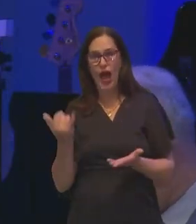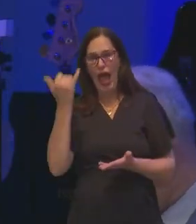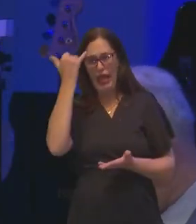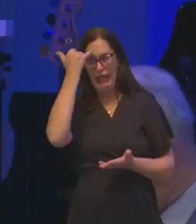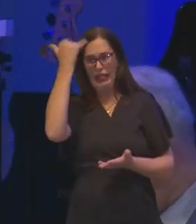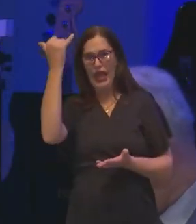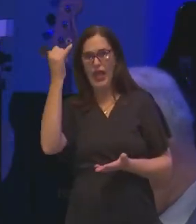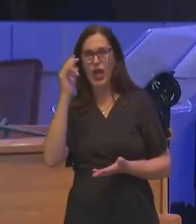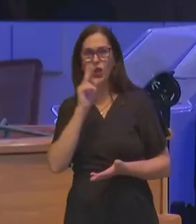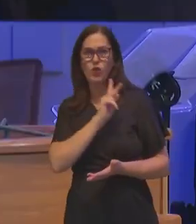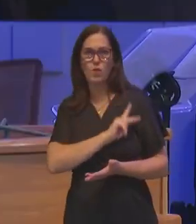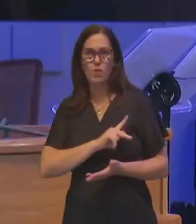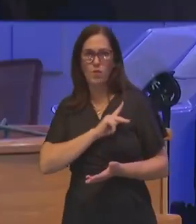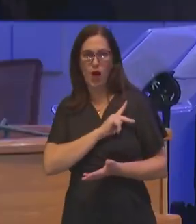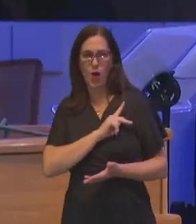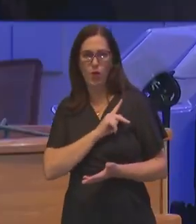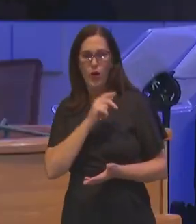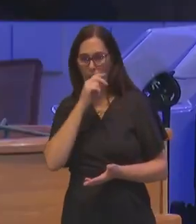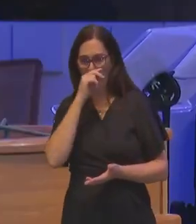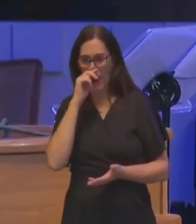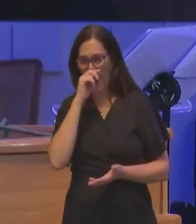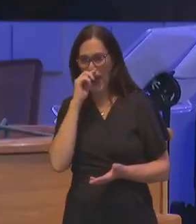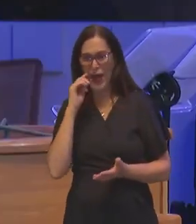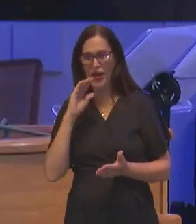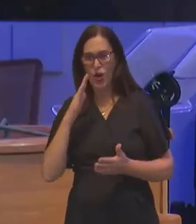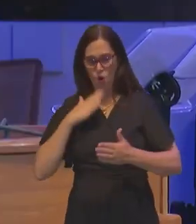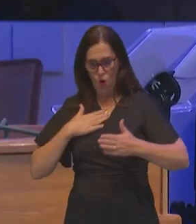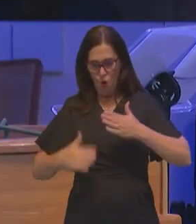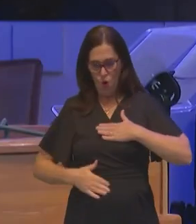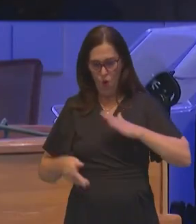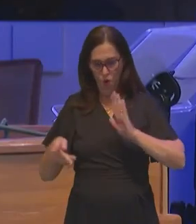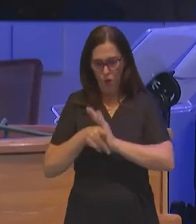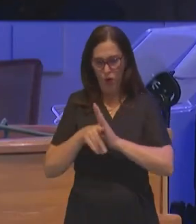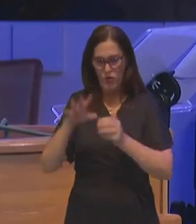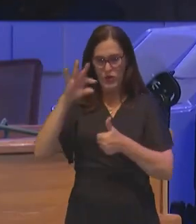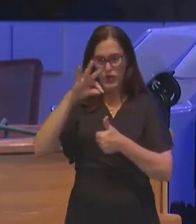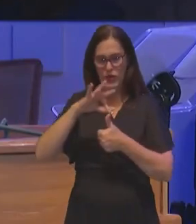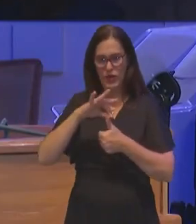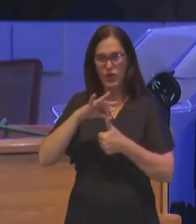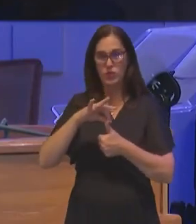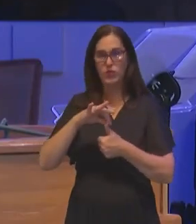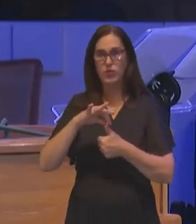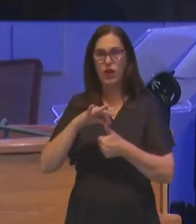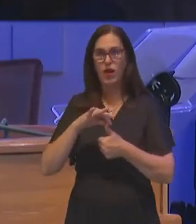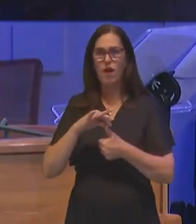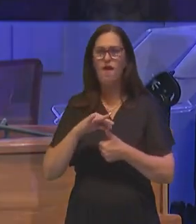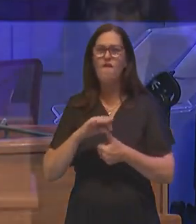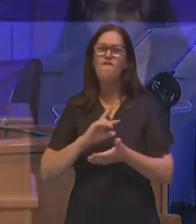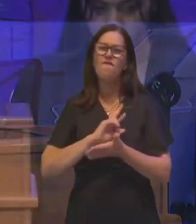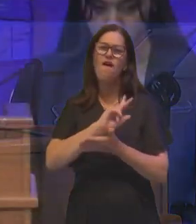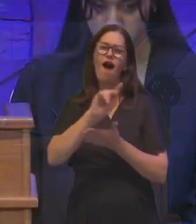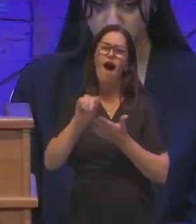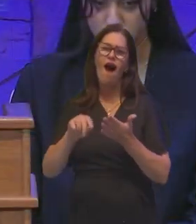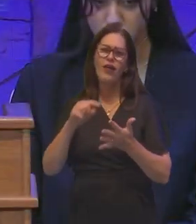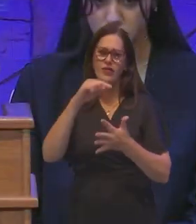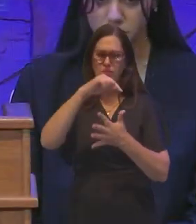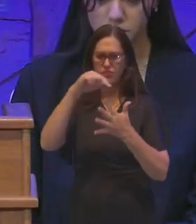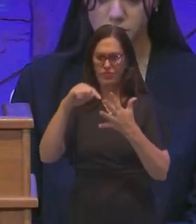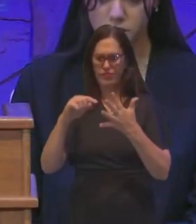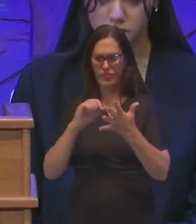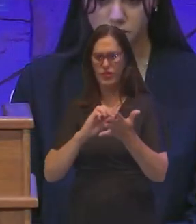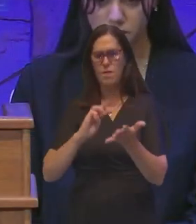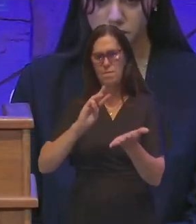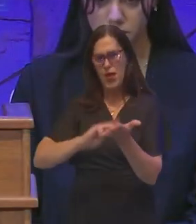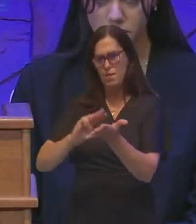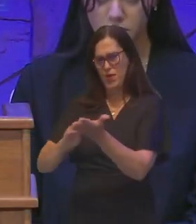do apóstolo Paulo, quando ele fala ali sobre o corpo de Cristo, e muitos membros distintos e